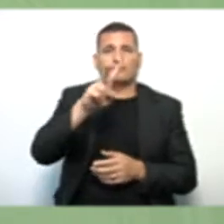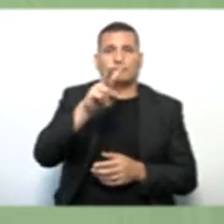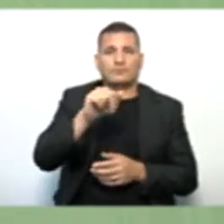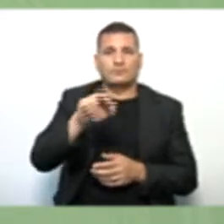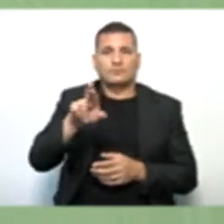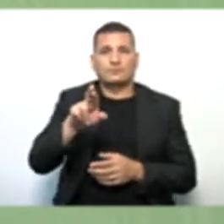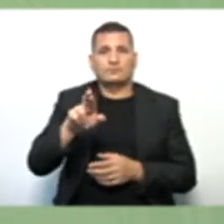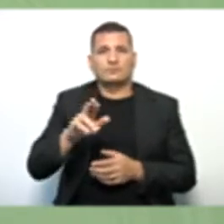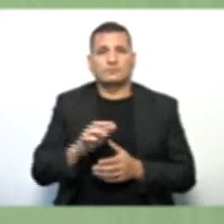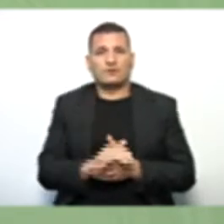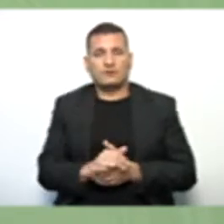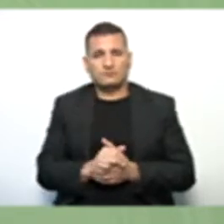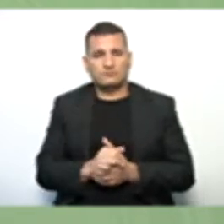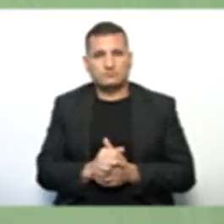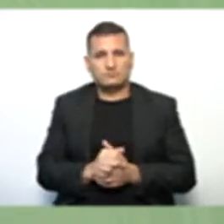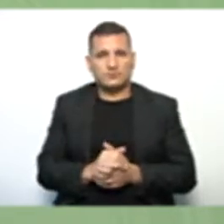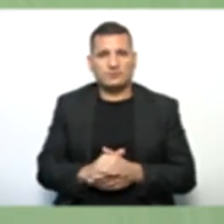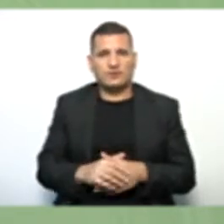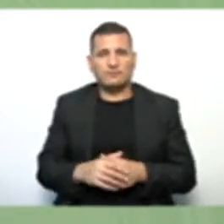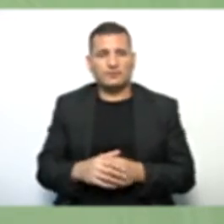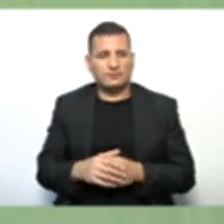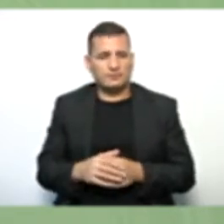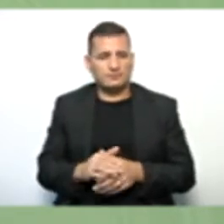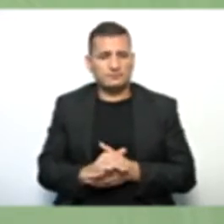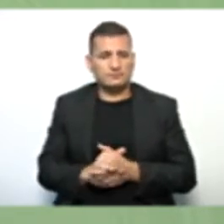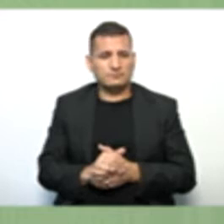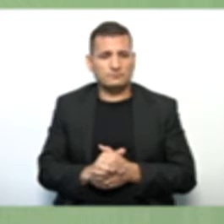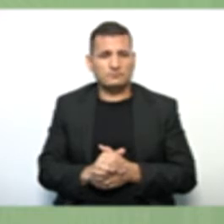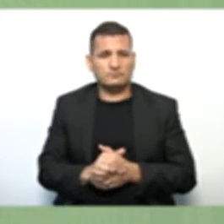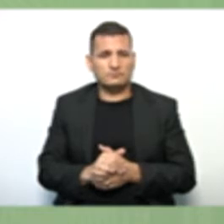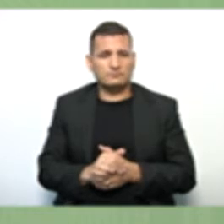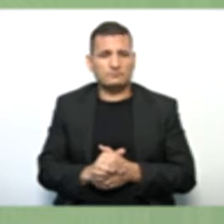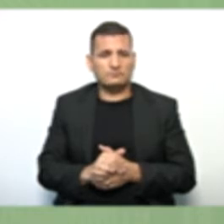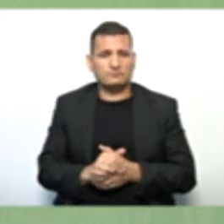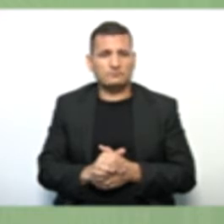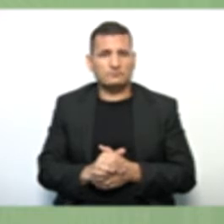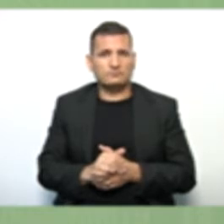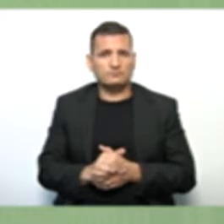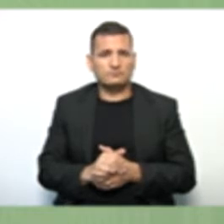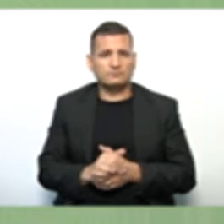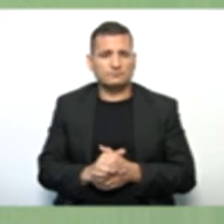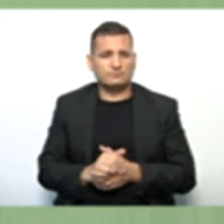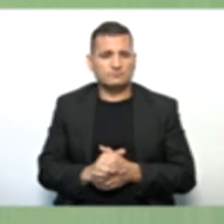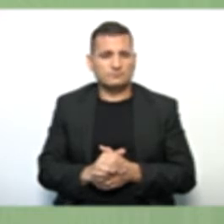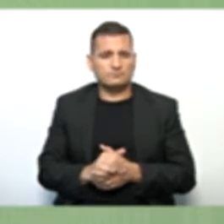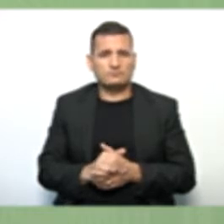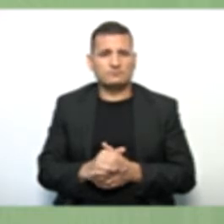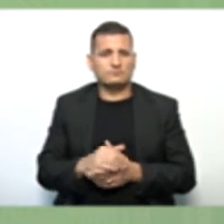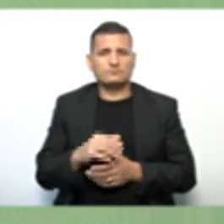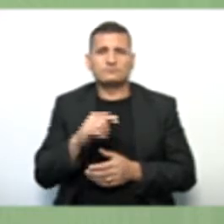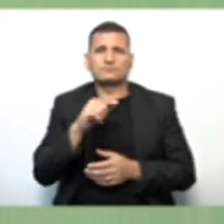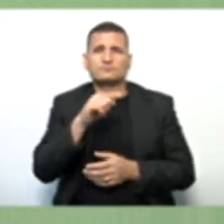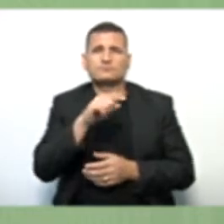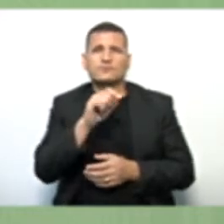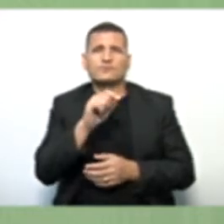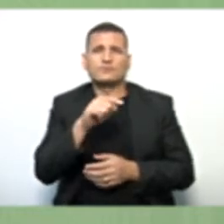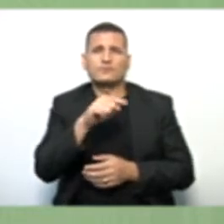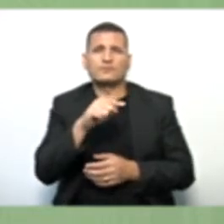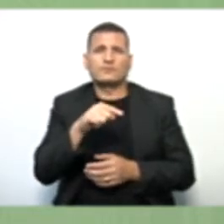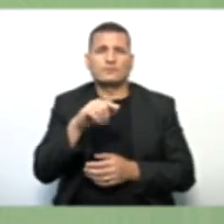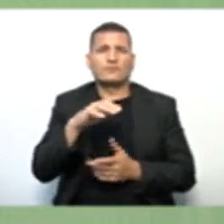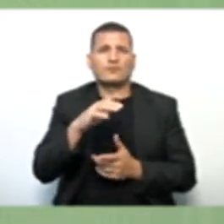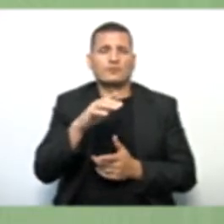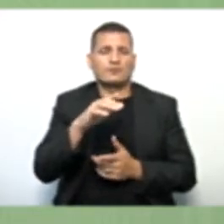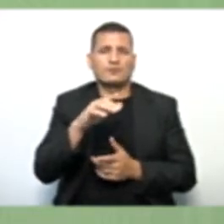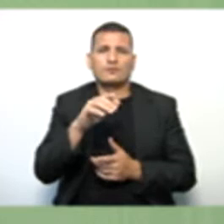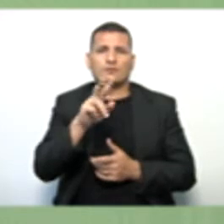tá vendo? Número, inteiro, tá vendo? O que eu estou querendo dizer aqui nessa minha variável? Vocês lembram? Eu estou